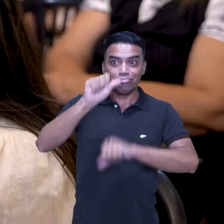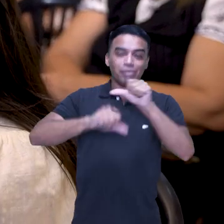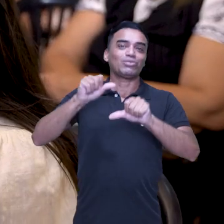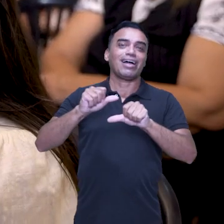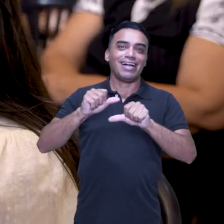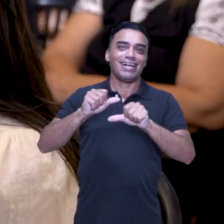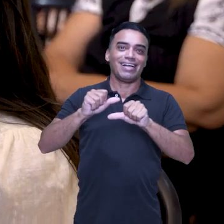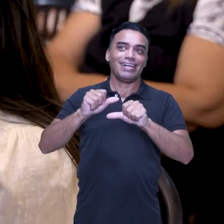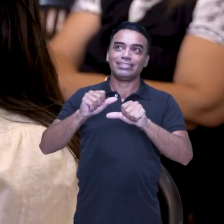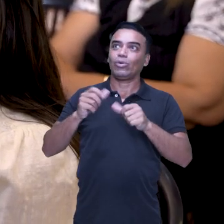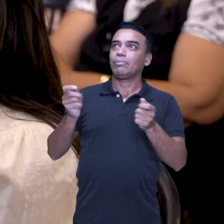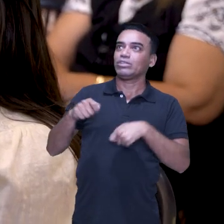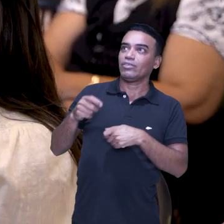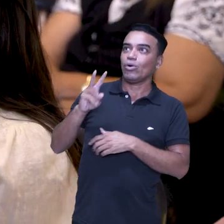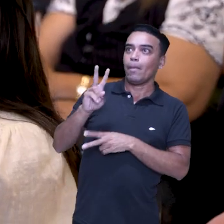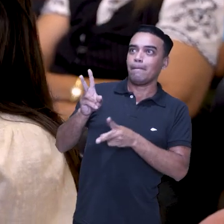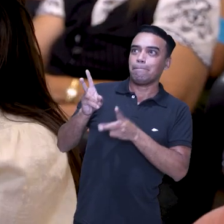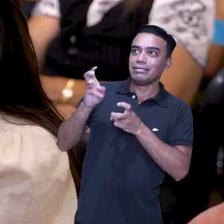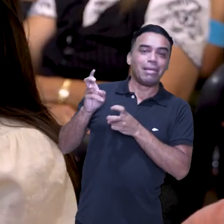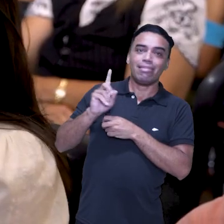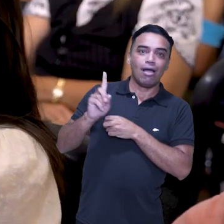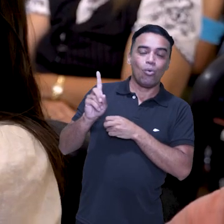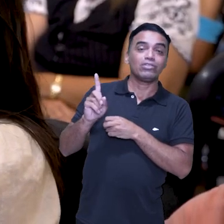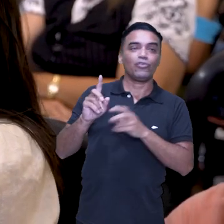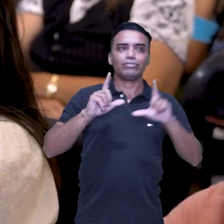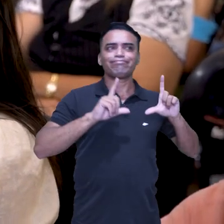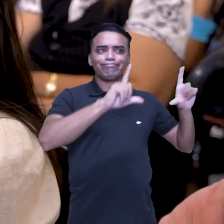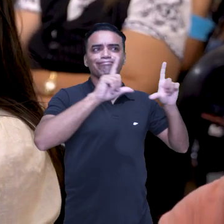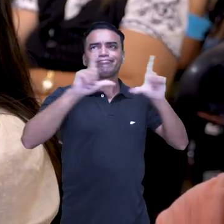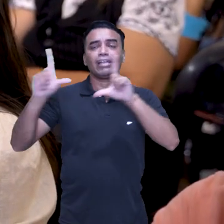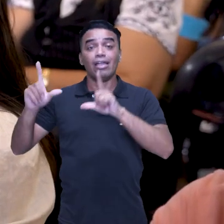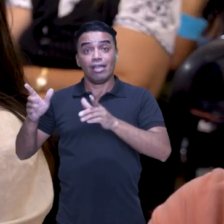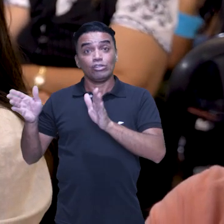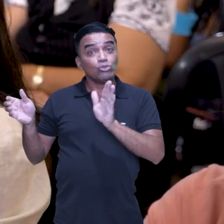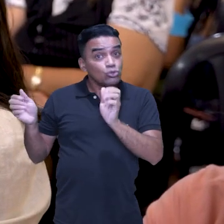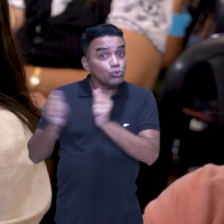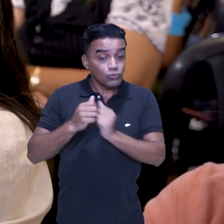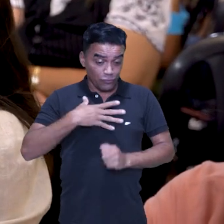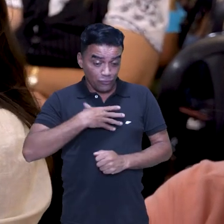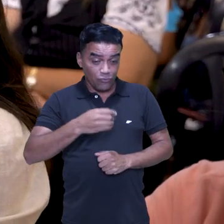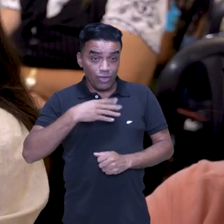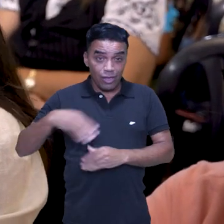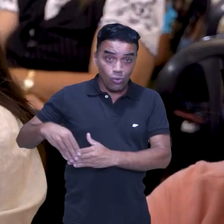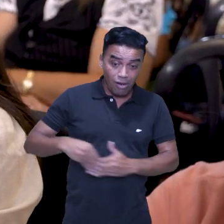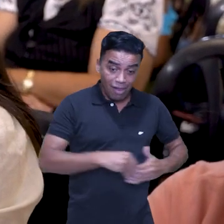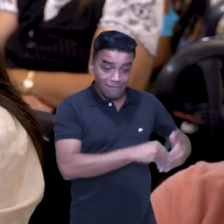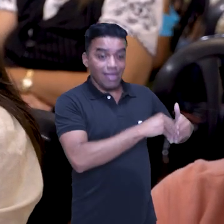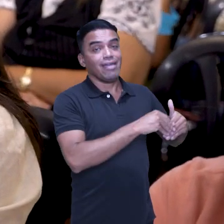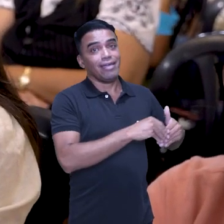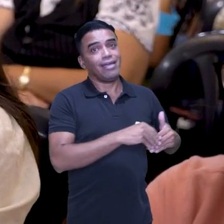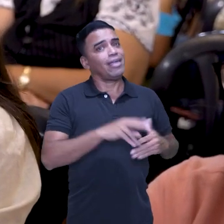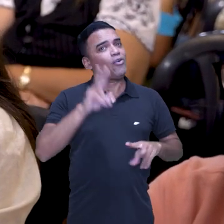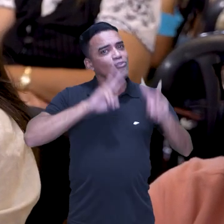vê, né? E eu fui na exposição, levei os meus filhos e queria dizer que eu vejo